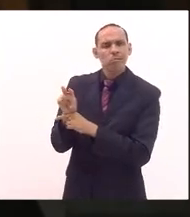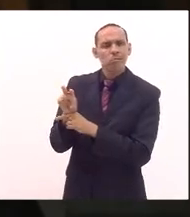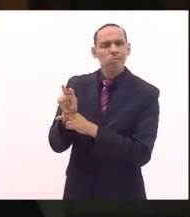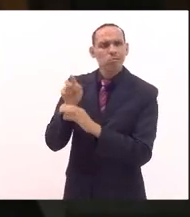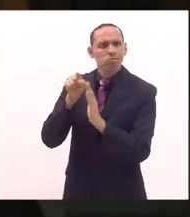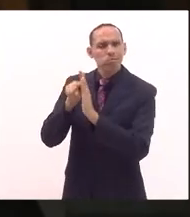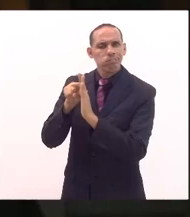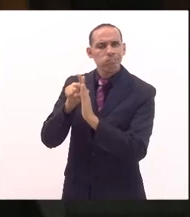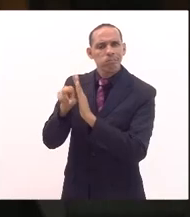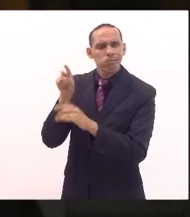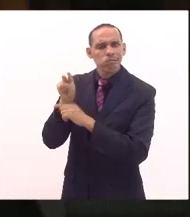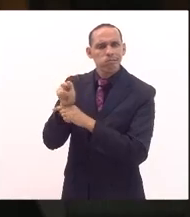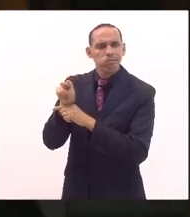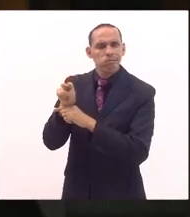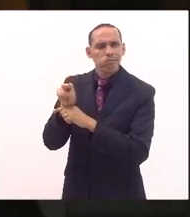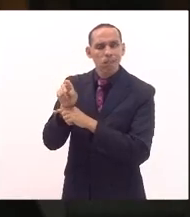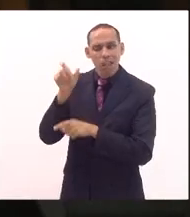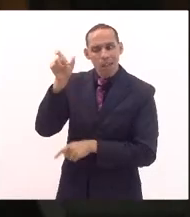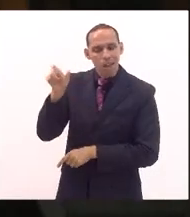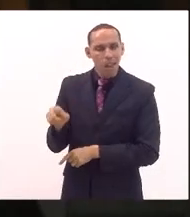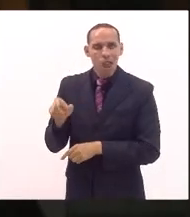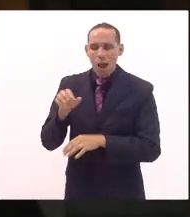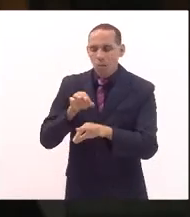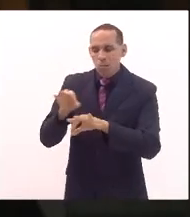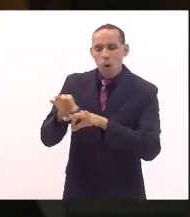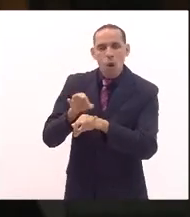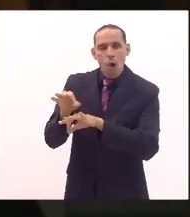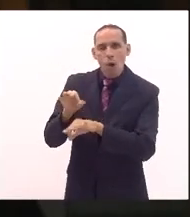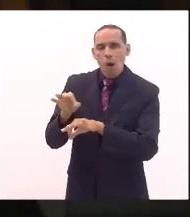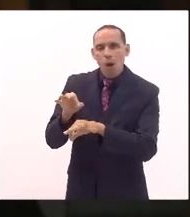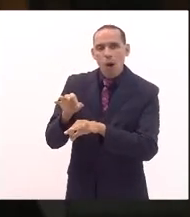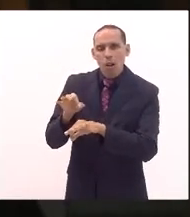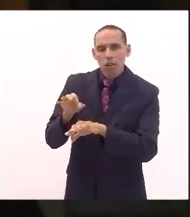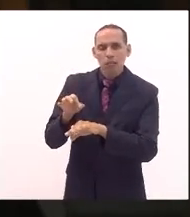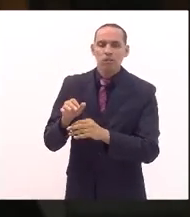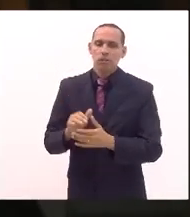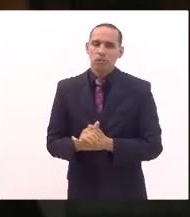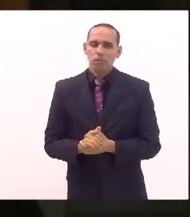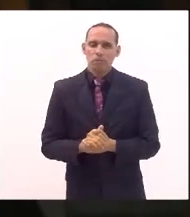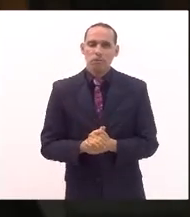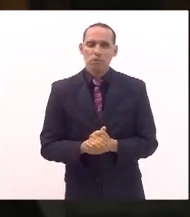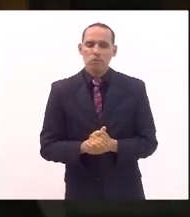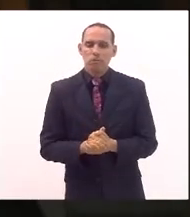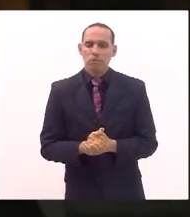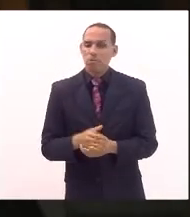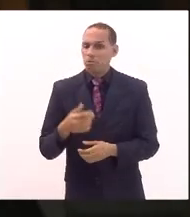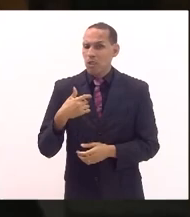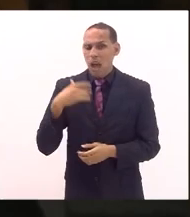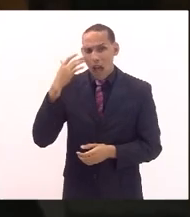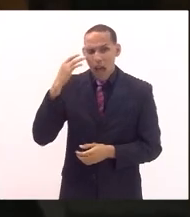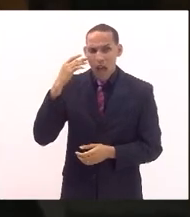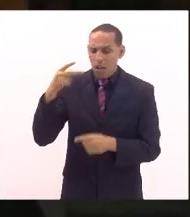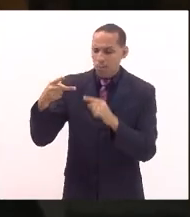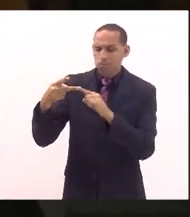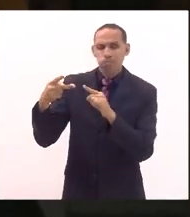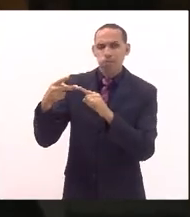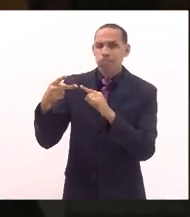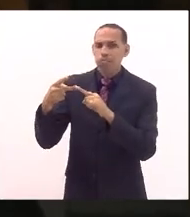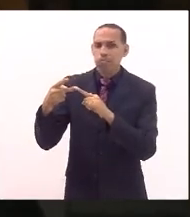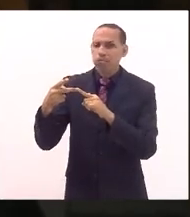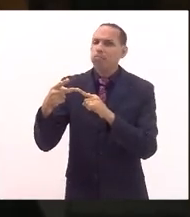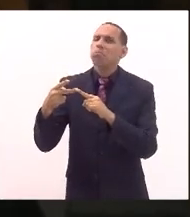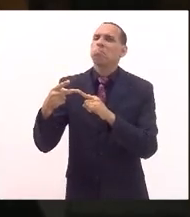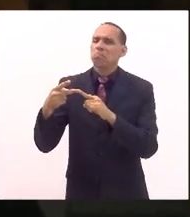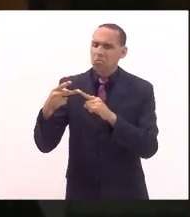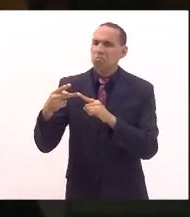o seu poder de controle externo acho uma das mais nobres